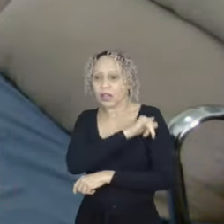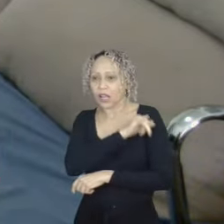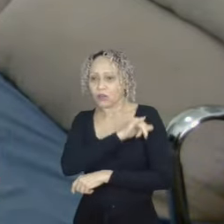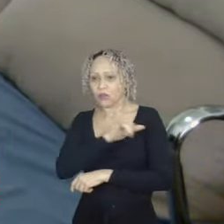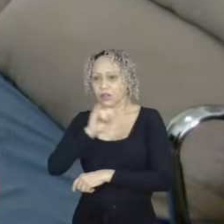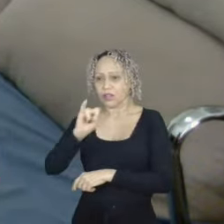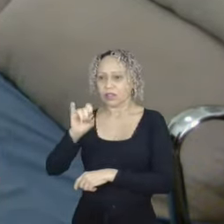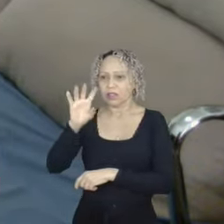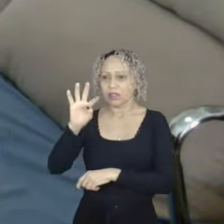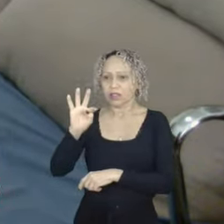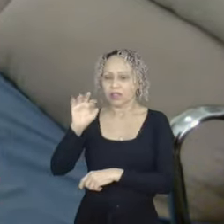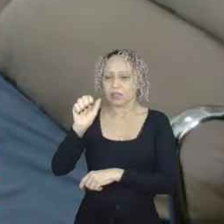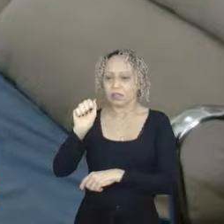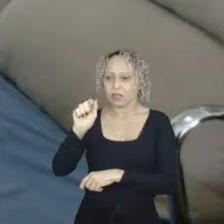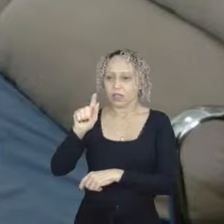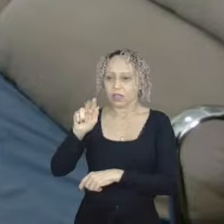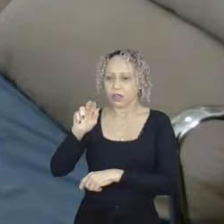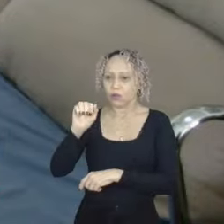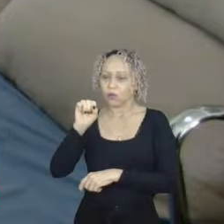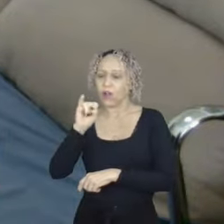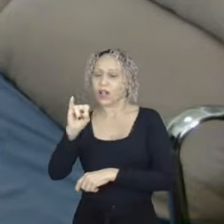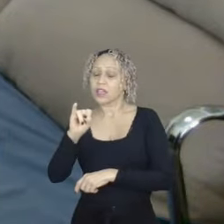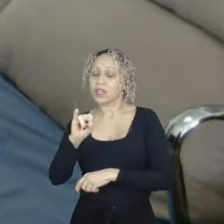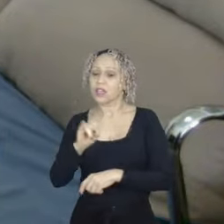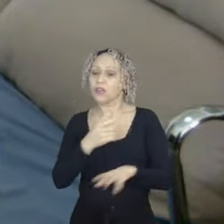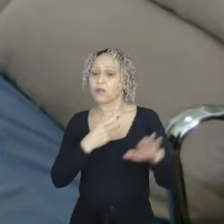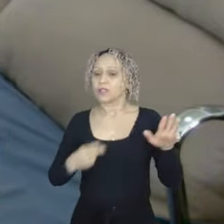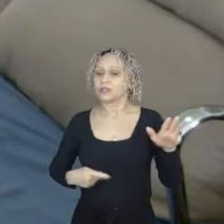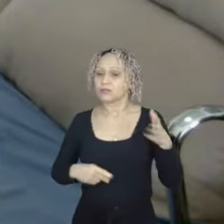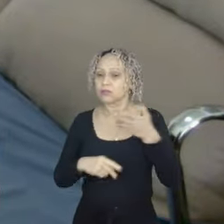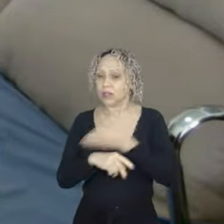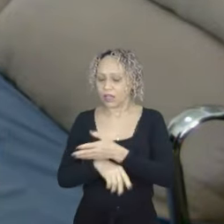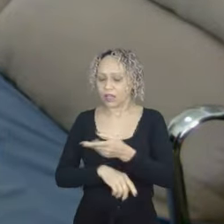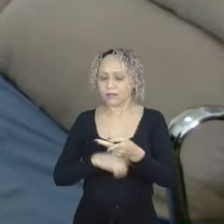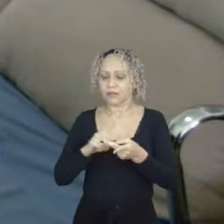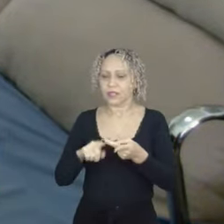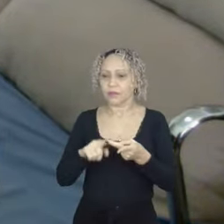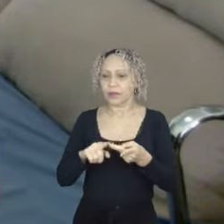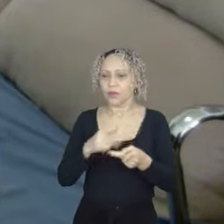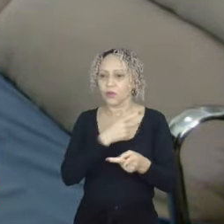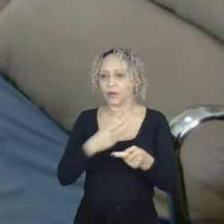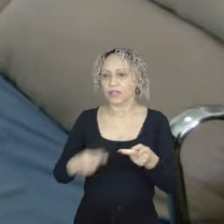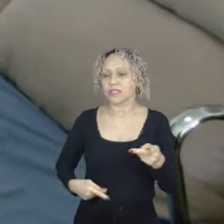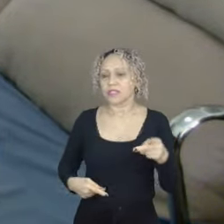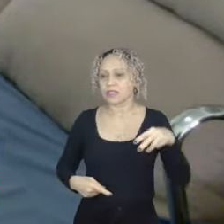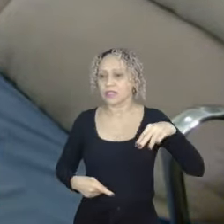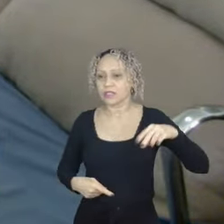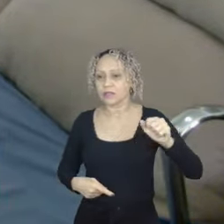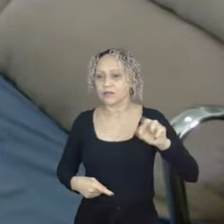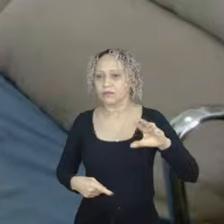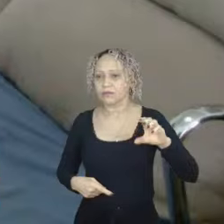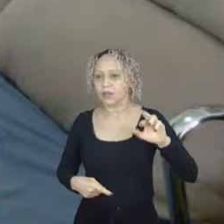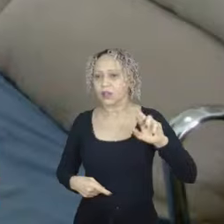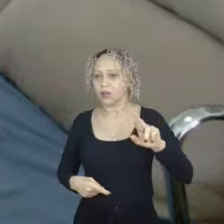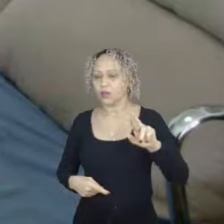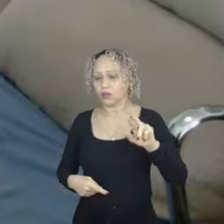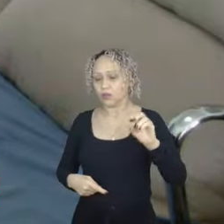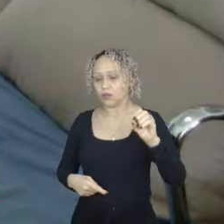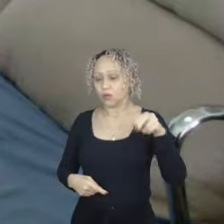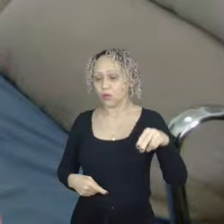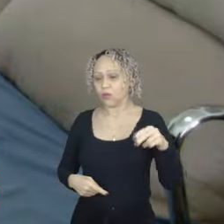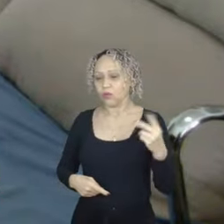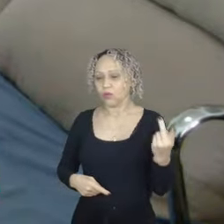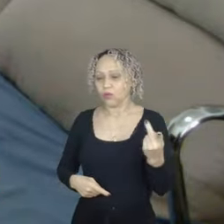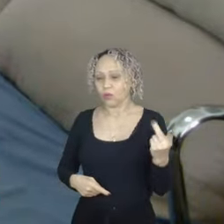Itaguaí, no Rio de Janeiro, com a presença do presidente Lula e do presidente Macron, foi totalmente fabricada no país, né, representa